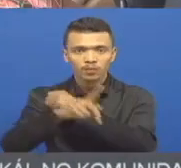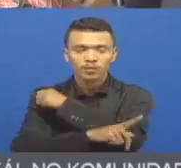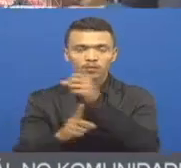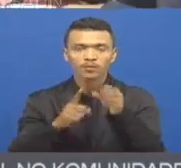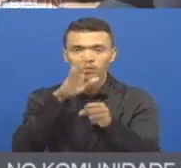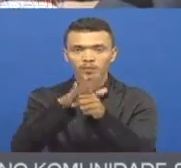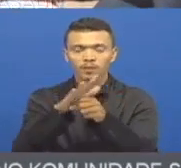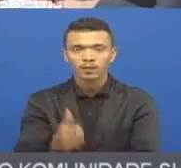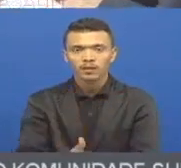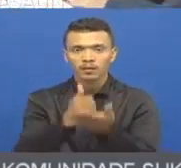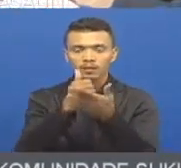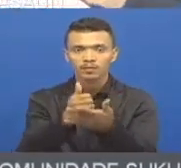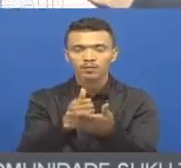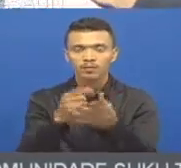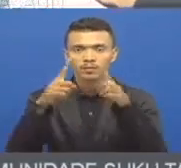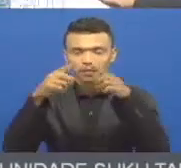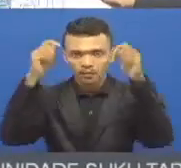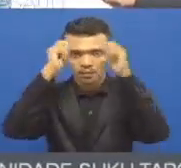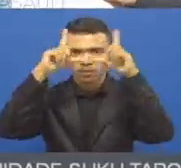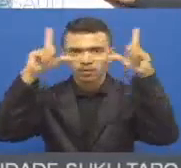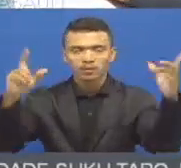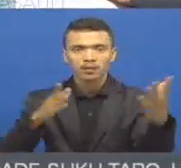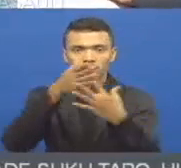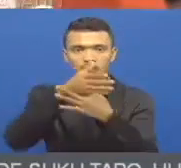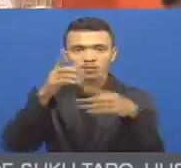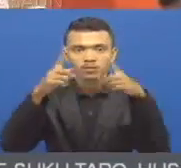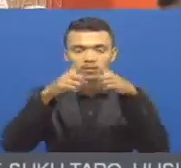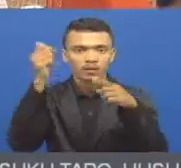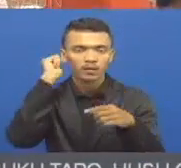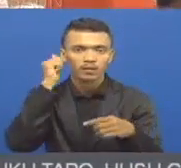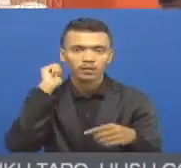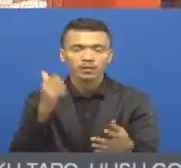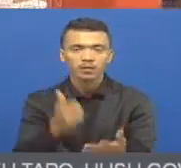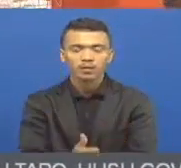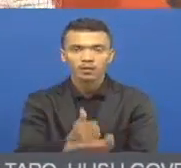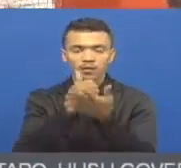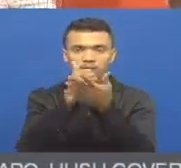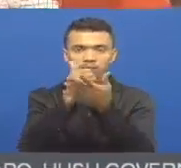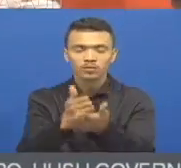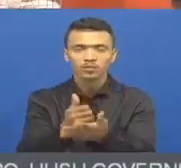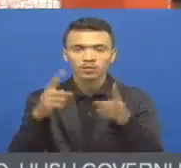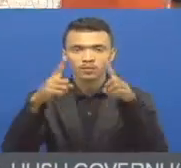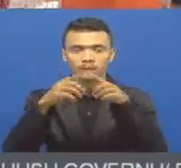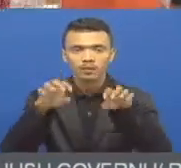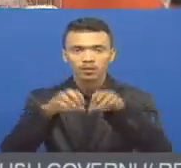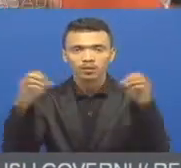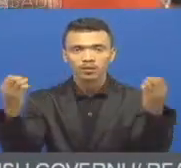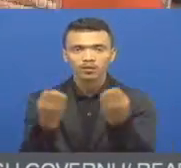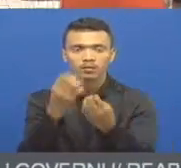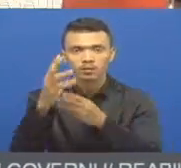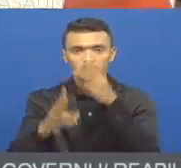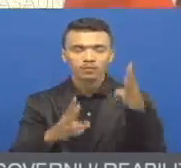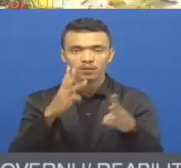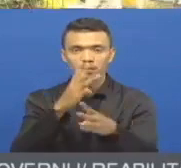promete apoio e assistência técnica para Timor-Leste e adesão para a ASEAN. Nos apoio e integração para a Organização Mundial